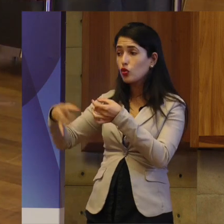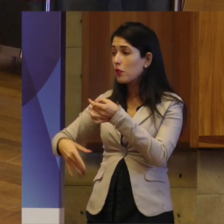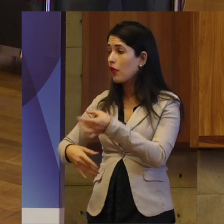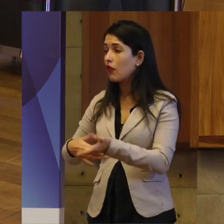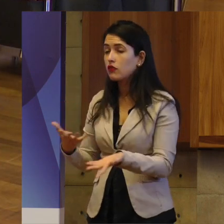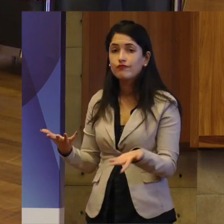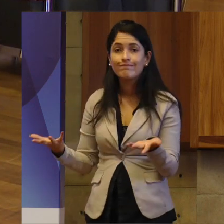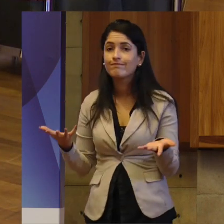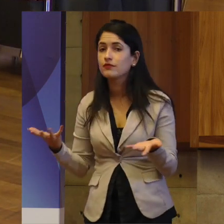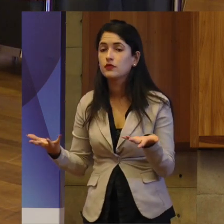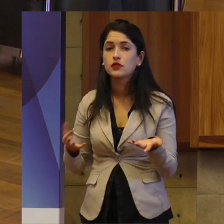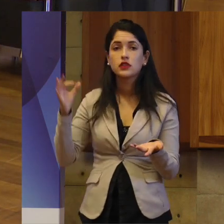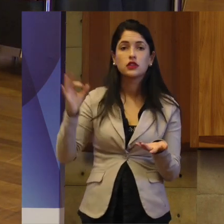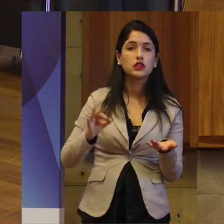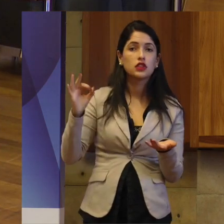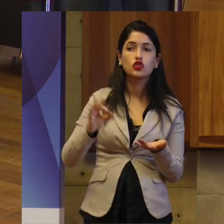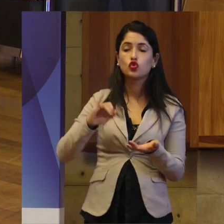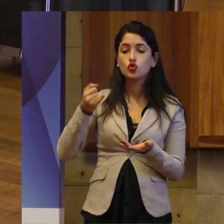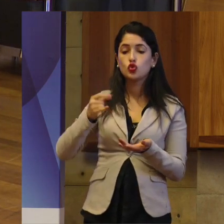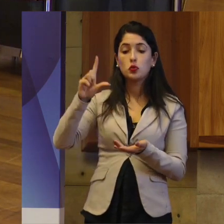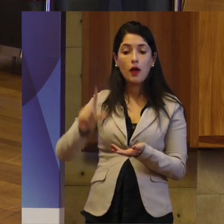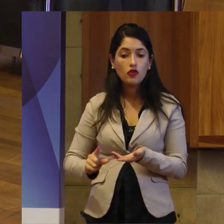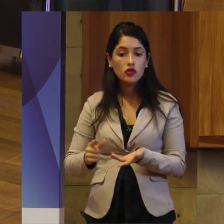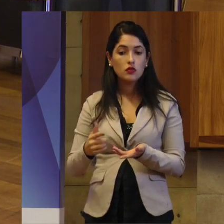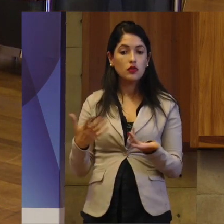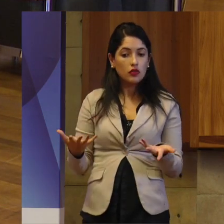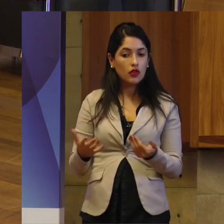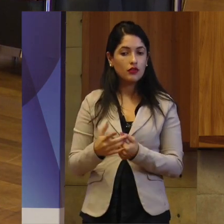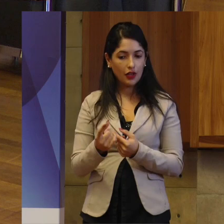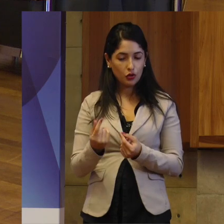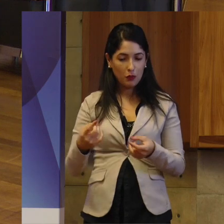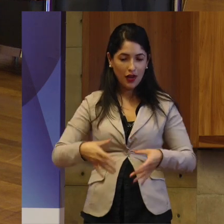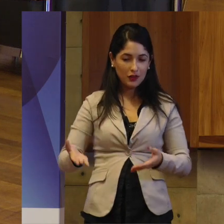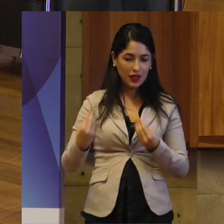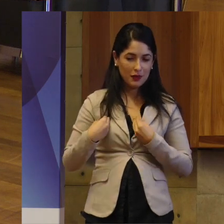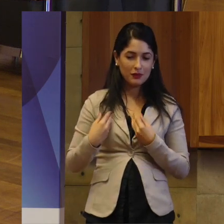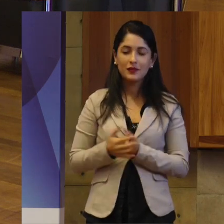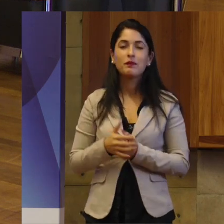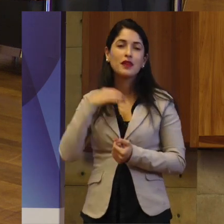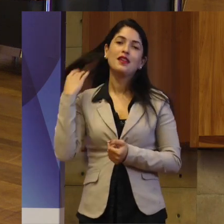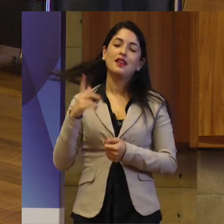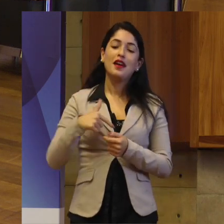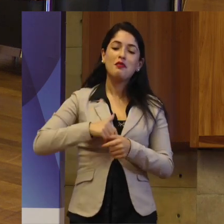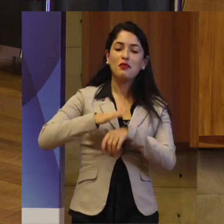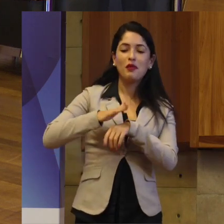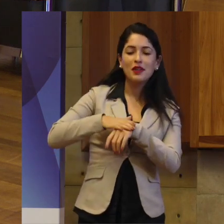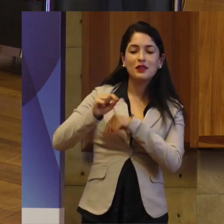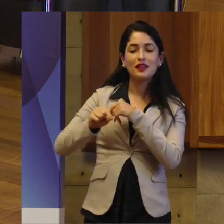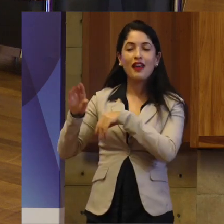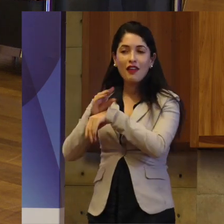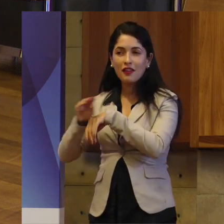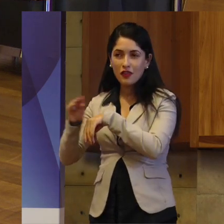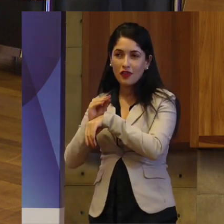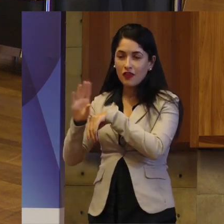as taxas de juros são baixíssimas, então é um momento de você convencer investidores externos e colocar